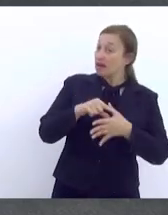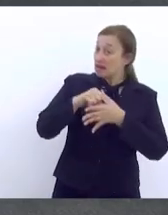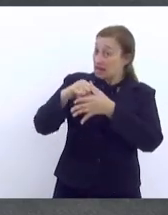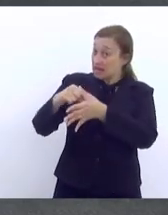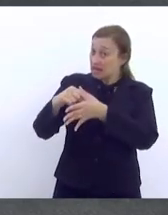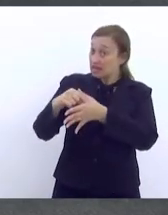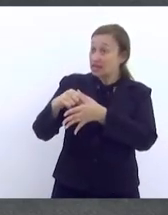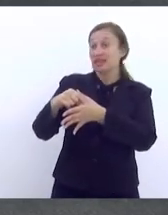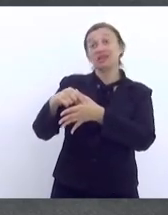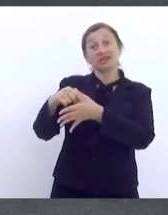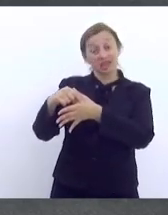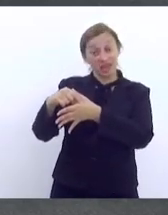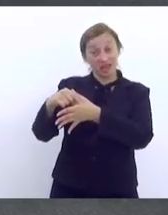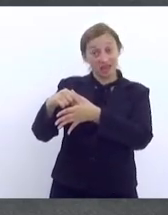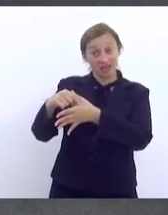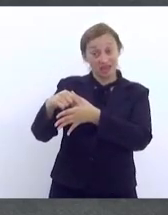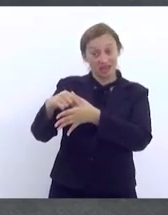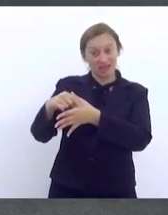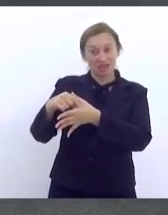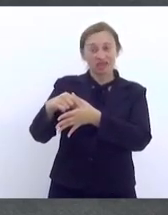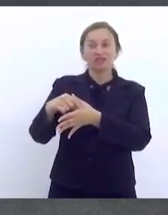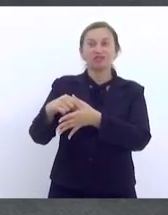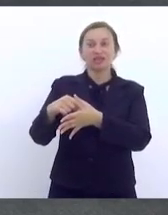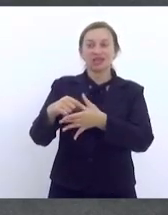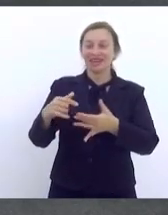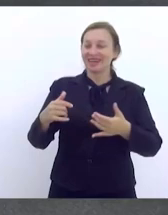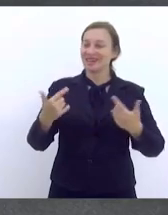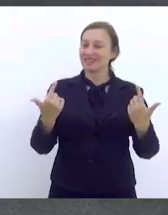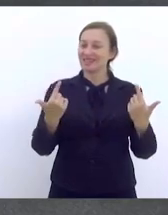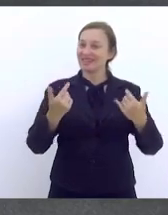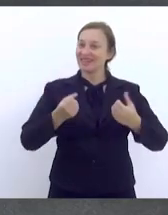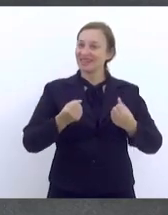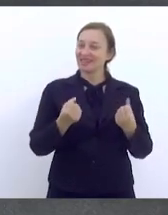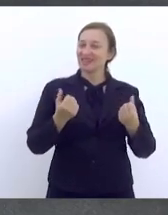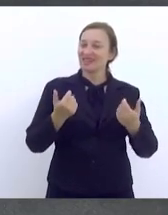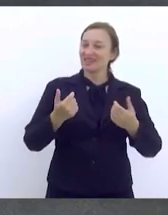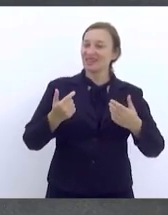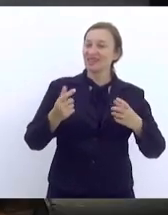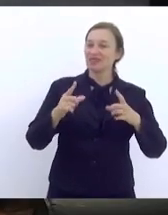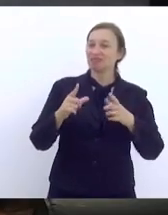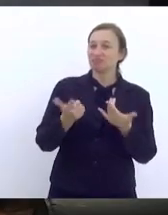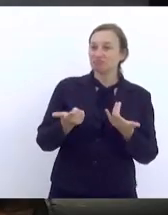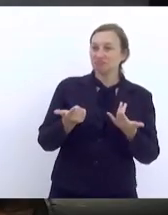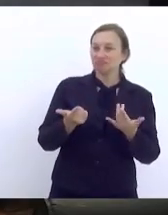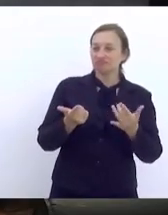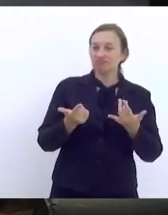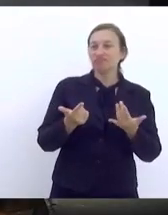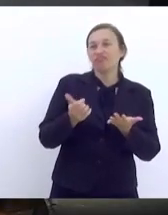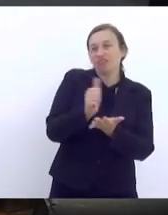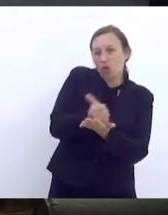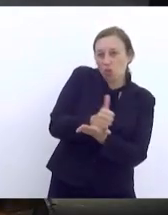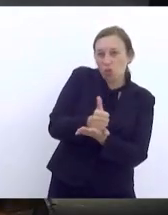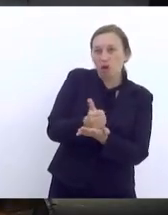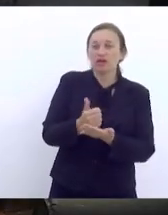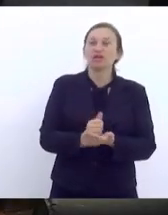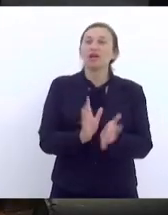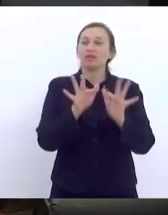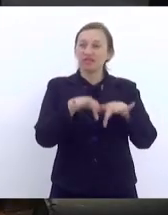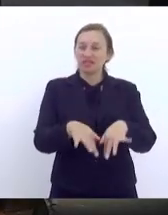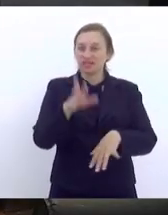usufruir dessa diversão em plena unidade prisional obrigado pela parte papel para concluída